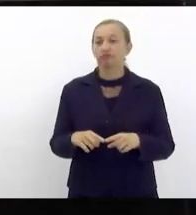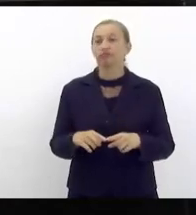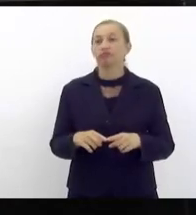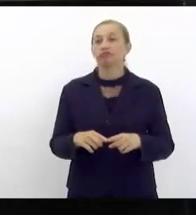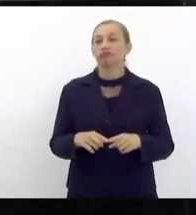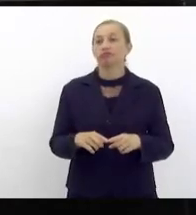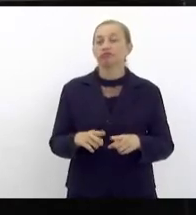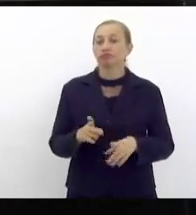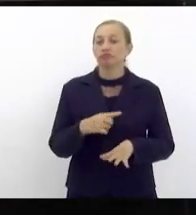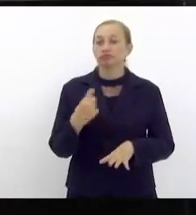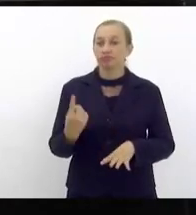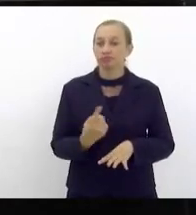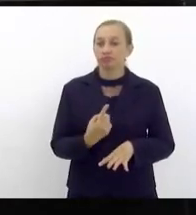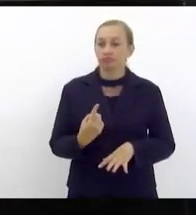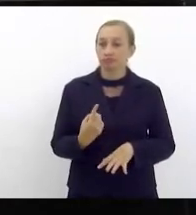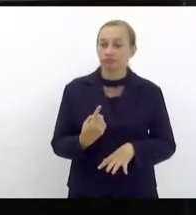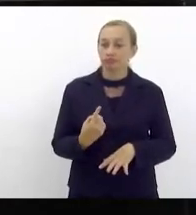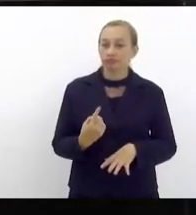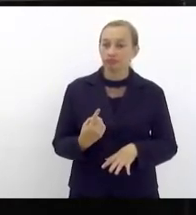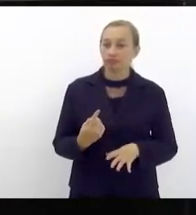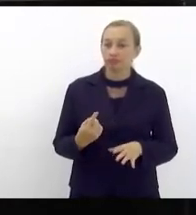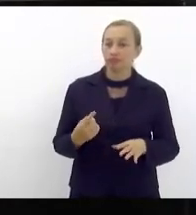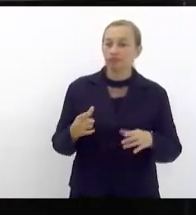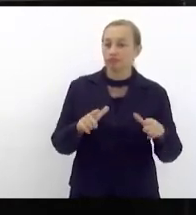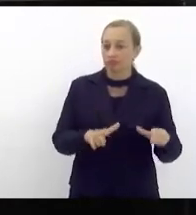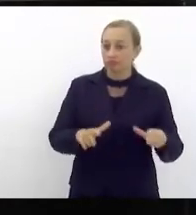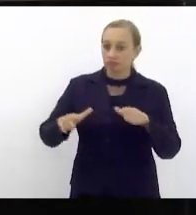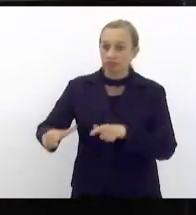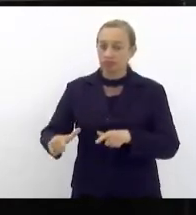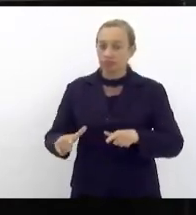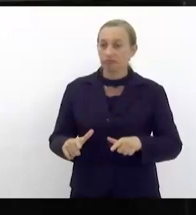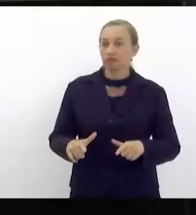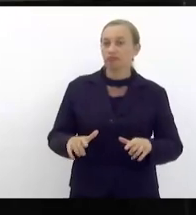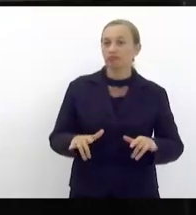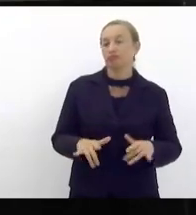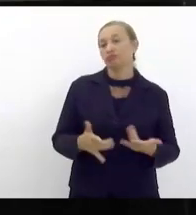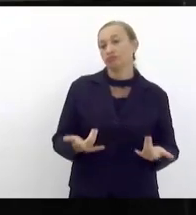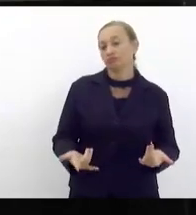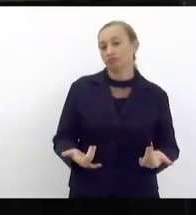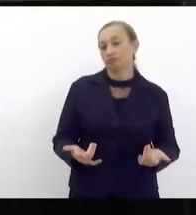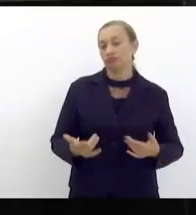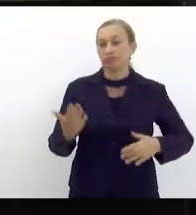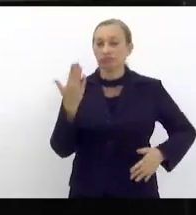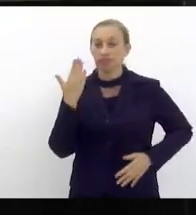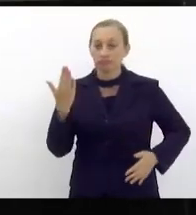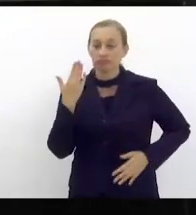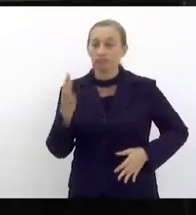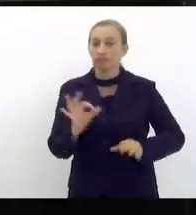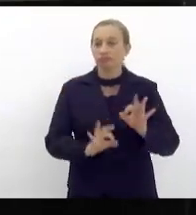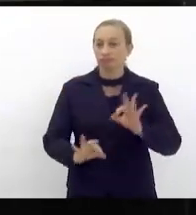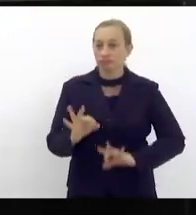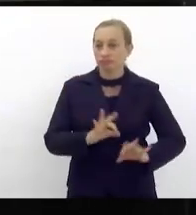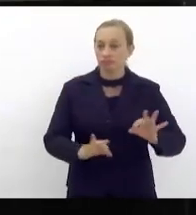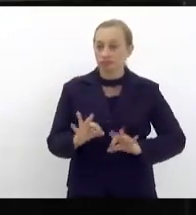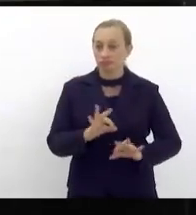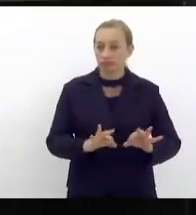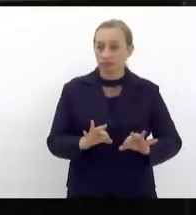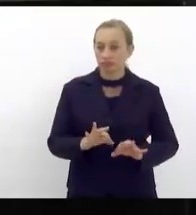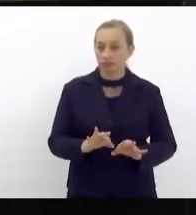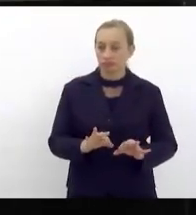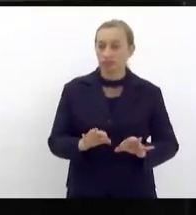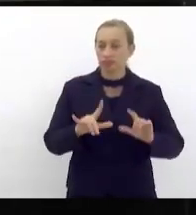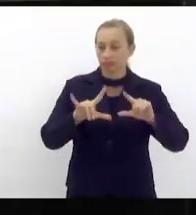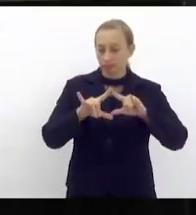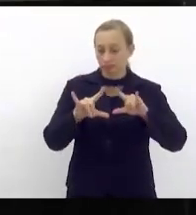das nossas microrregiões por essas facções criminosas e agora na forma de organizações para militares das